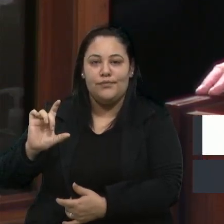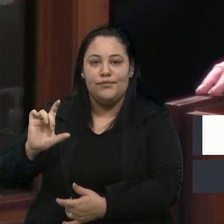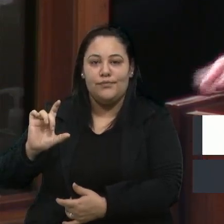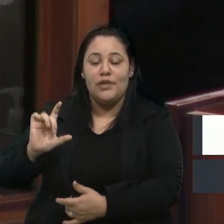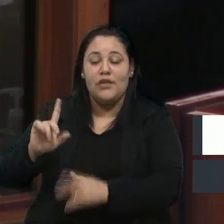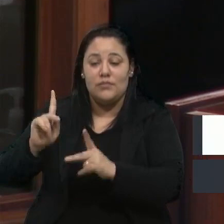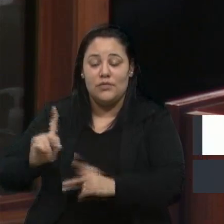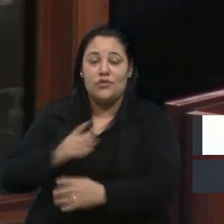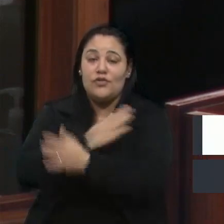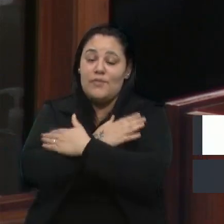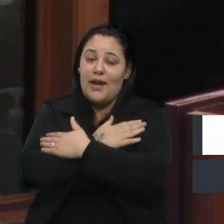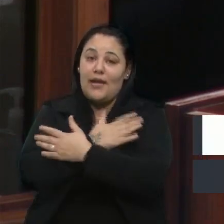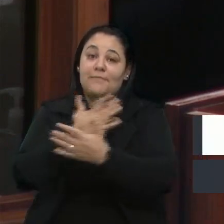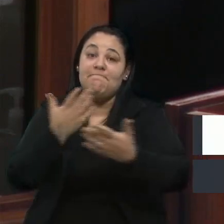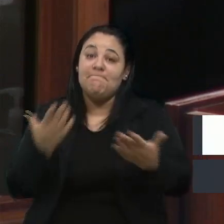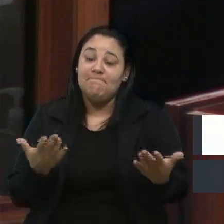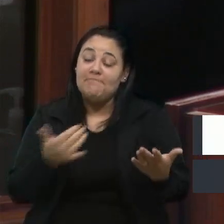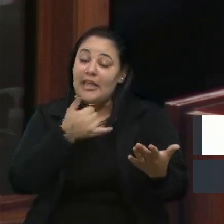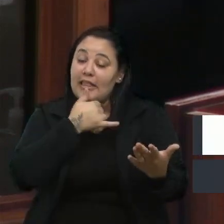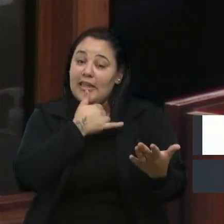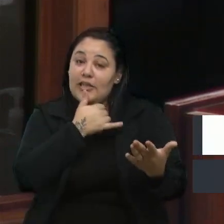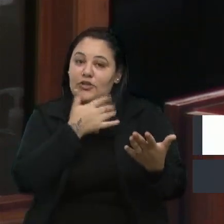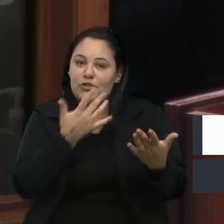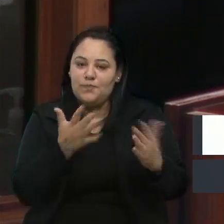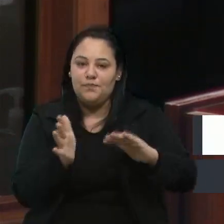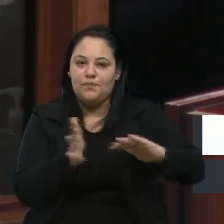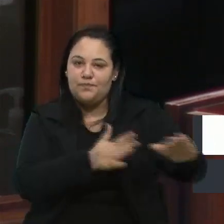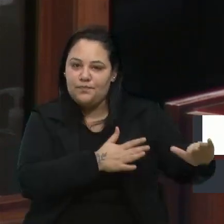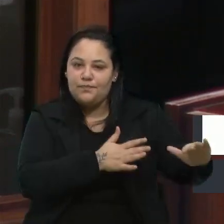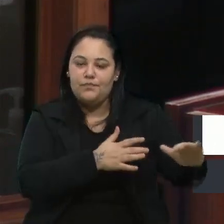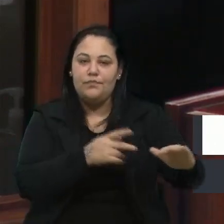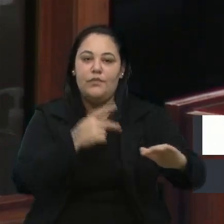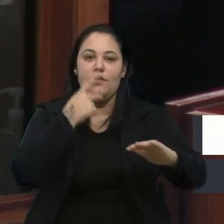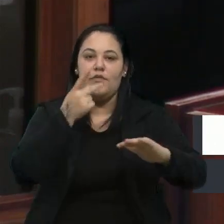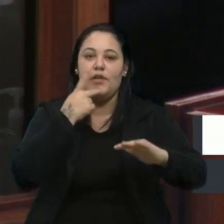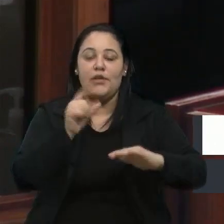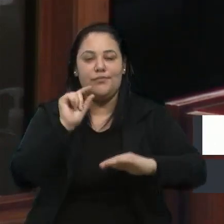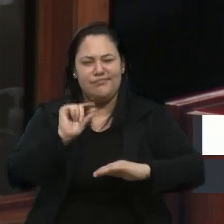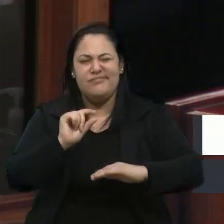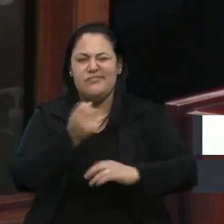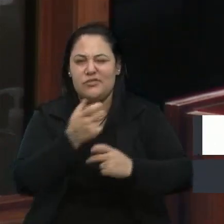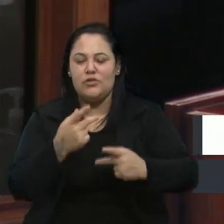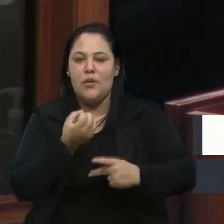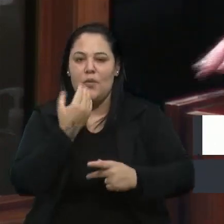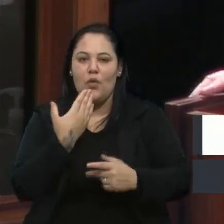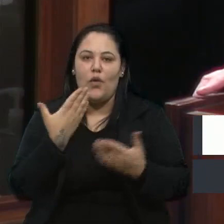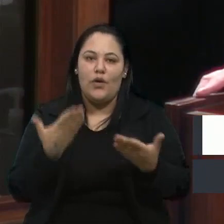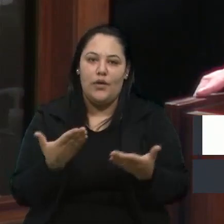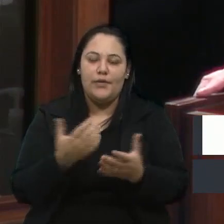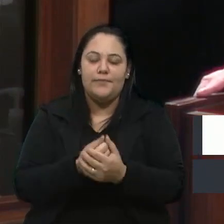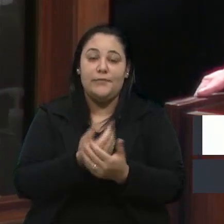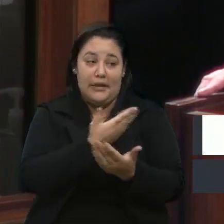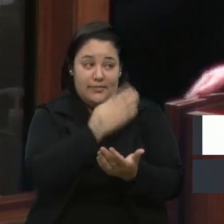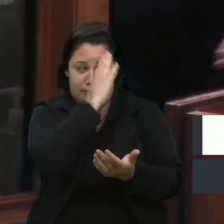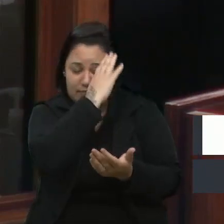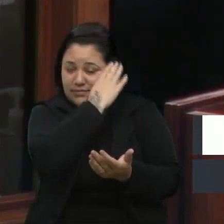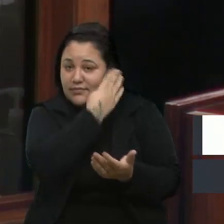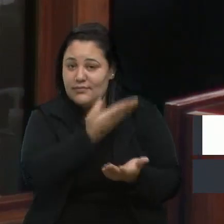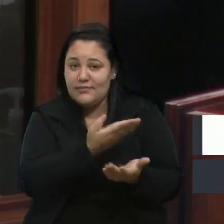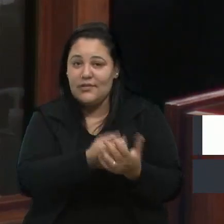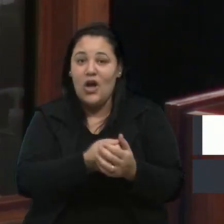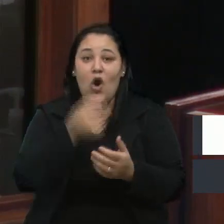federal. Mas vamos falar de ao menos de algo um pouco melhor, né, vereador Bressan?